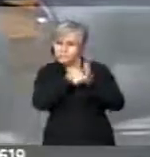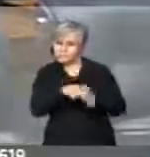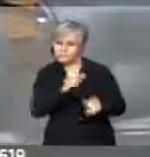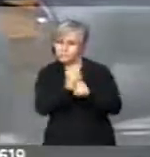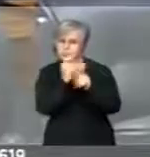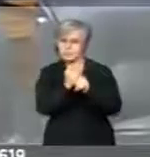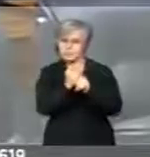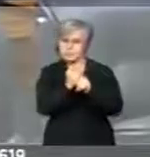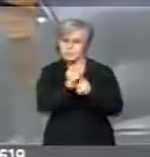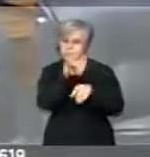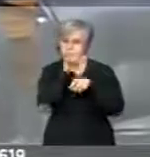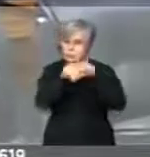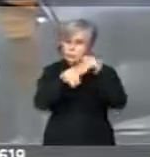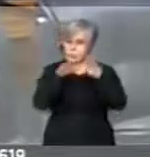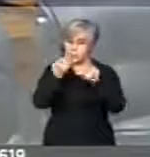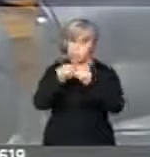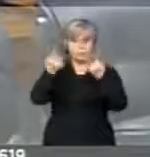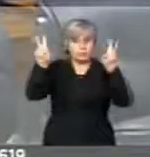puxando temas